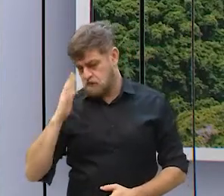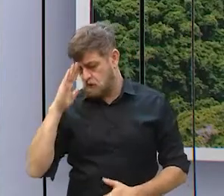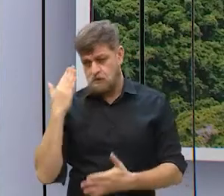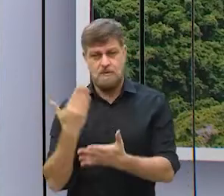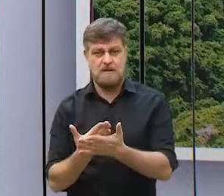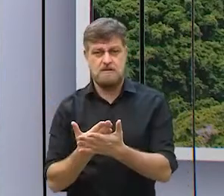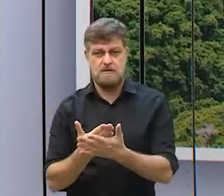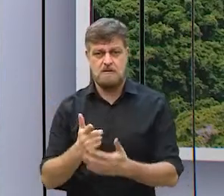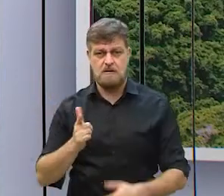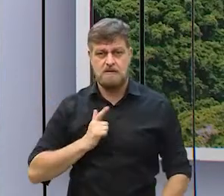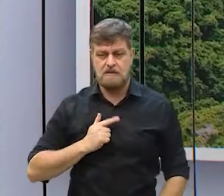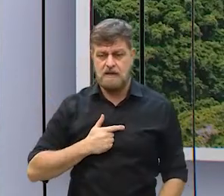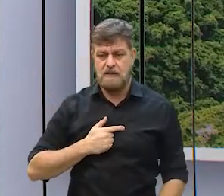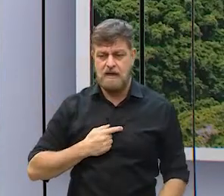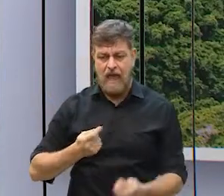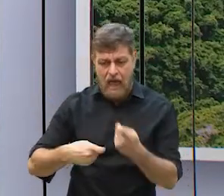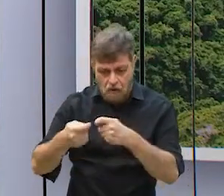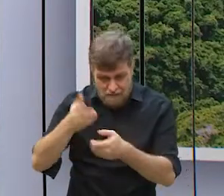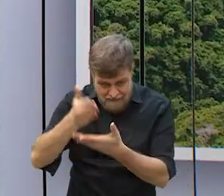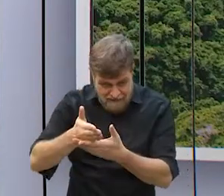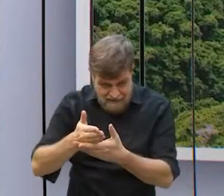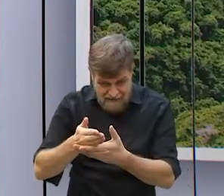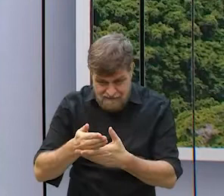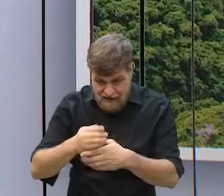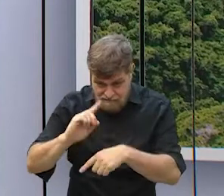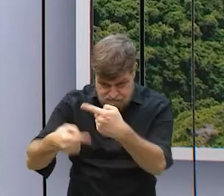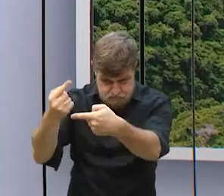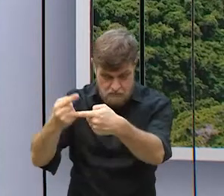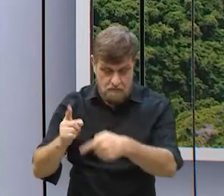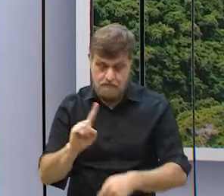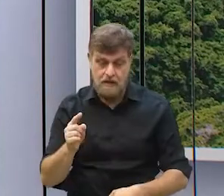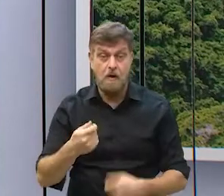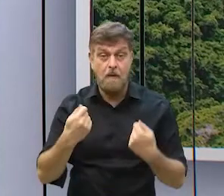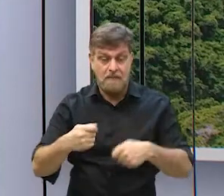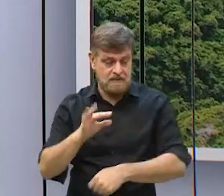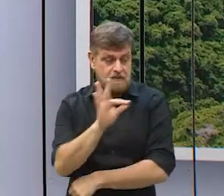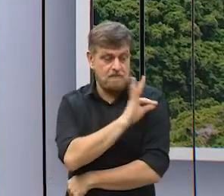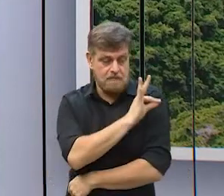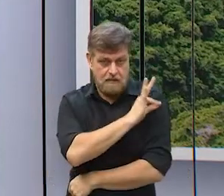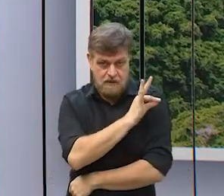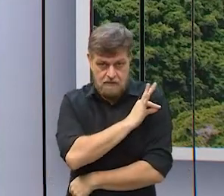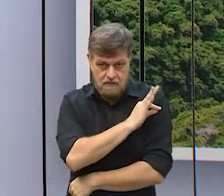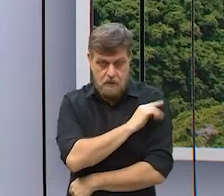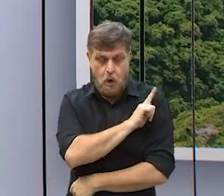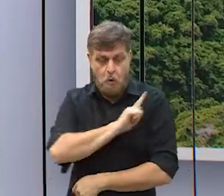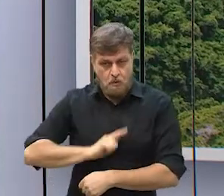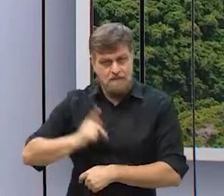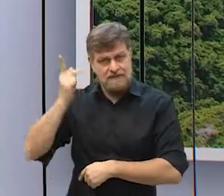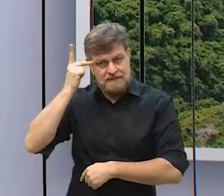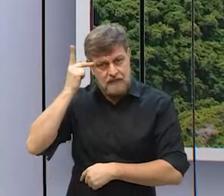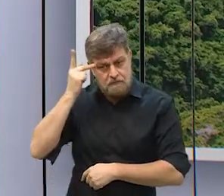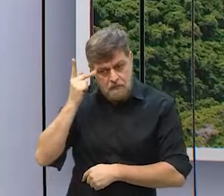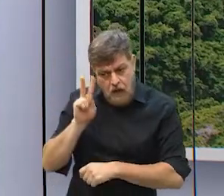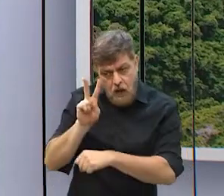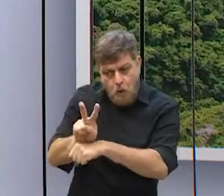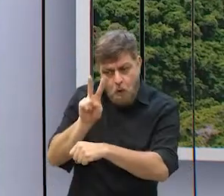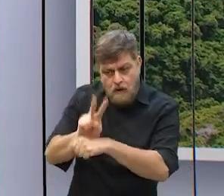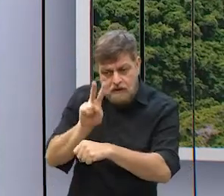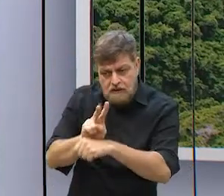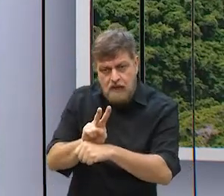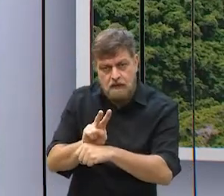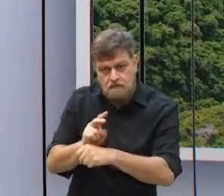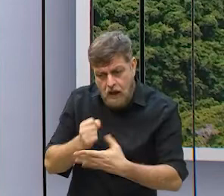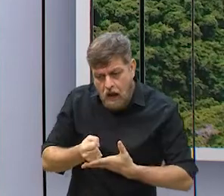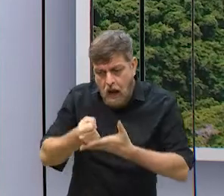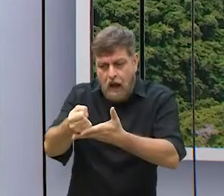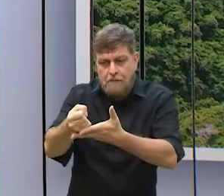que o mercado se resolva. É preciso a intervenção organizada do Estado para ordenar isso, né, minimamente,